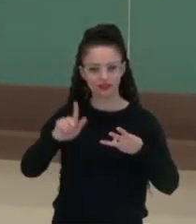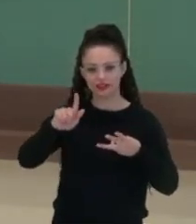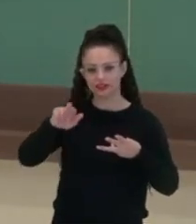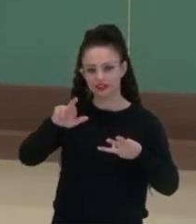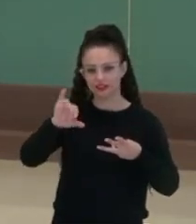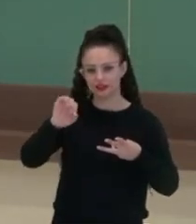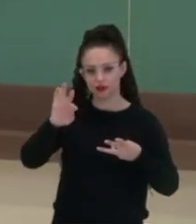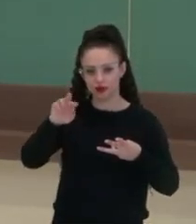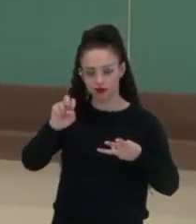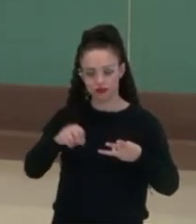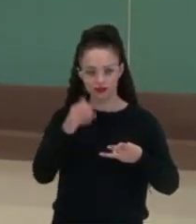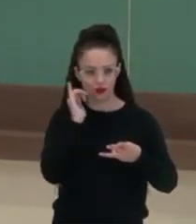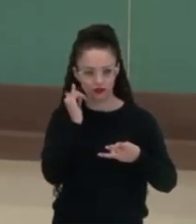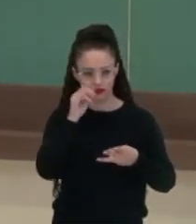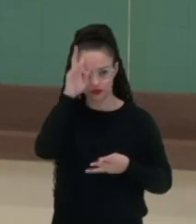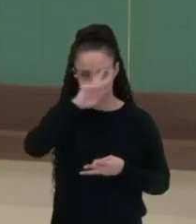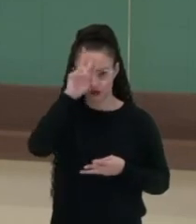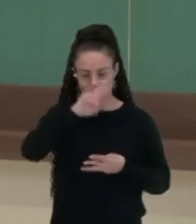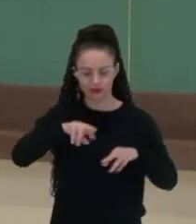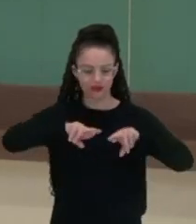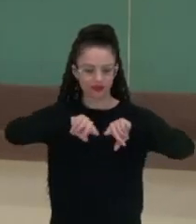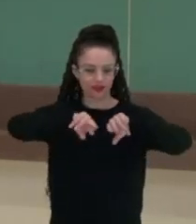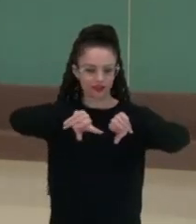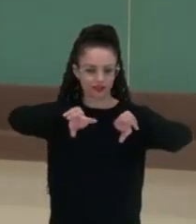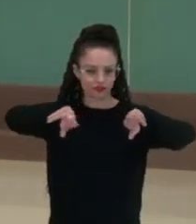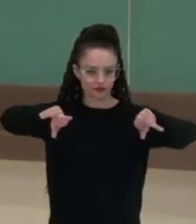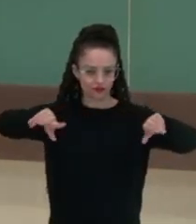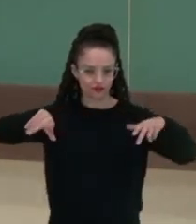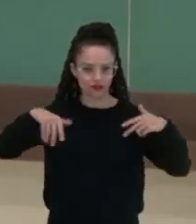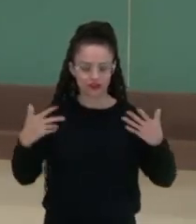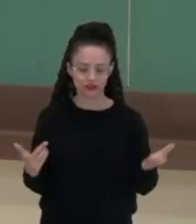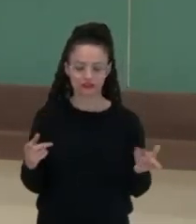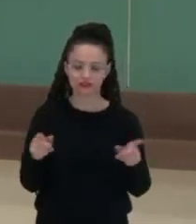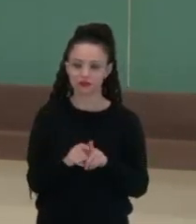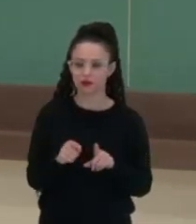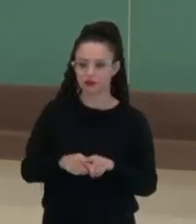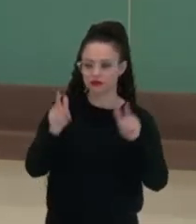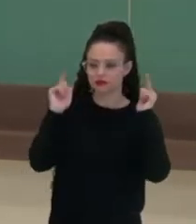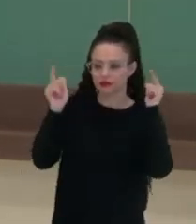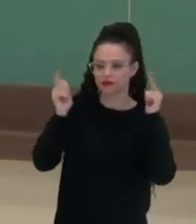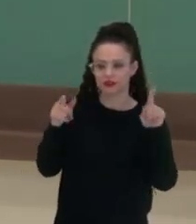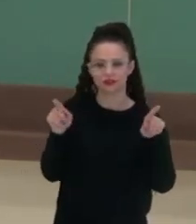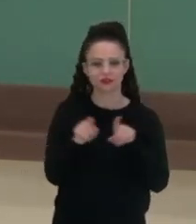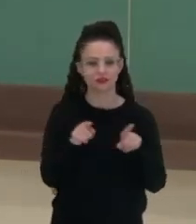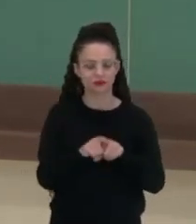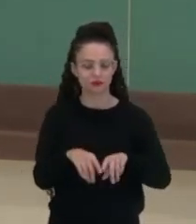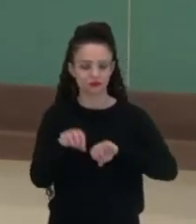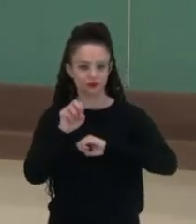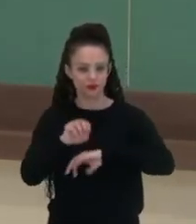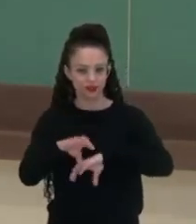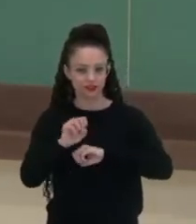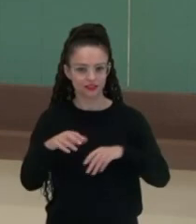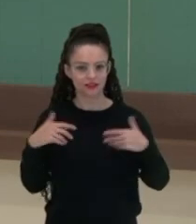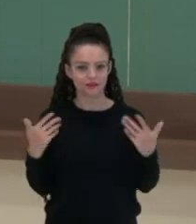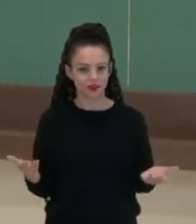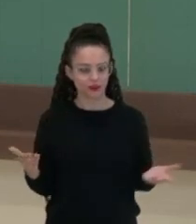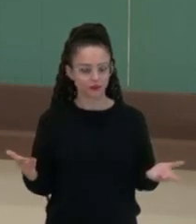de histórias, né? Que vão contar histórias diversas, tanto para entreter como para ensinar, né?